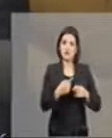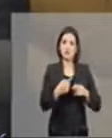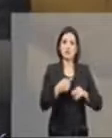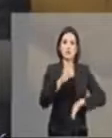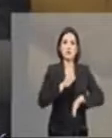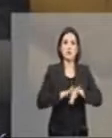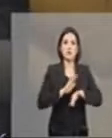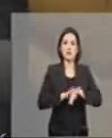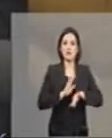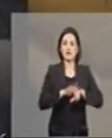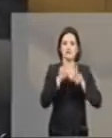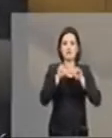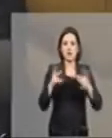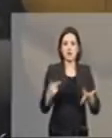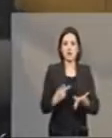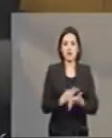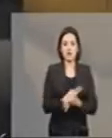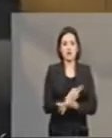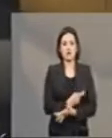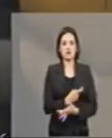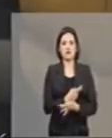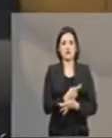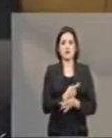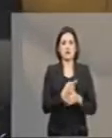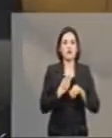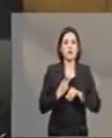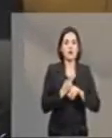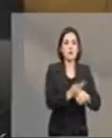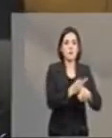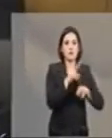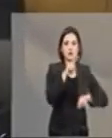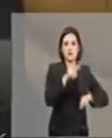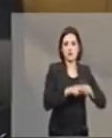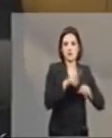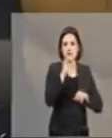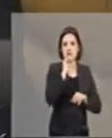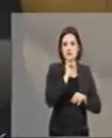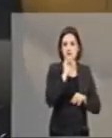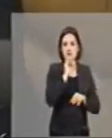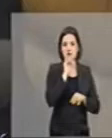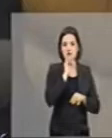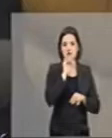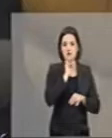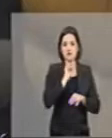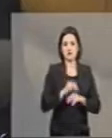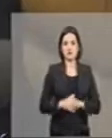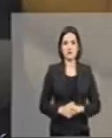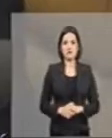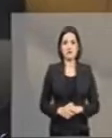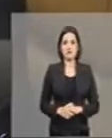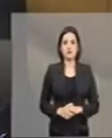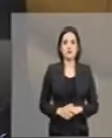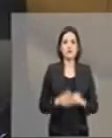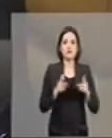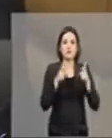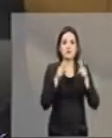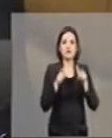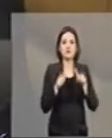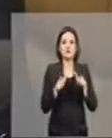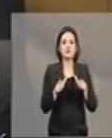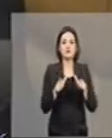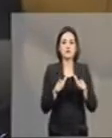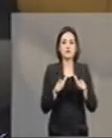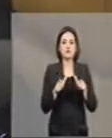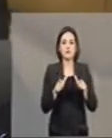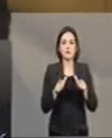essa, digamos, uma medida de busca e apreensão, por exemplo, em local